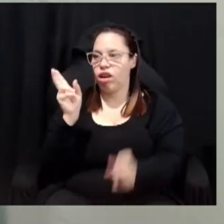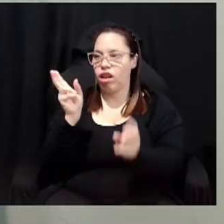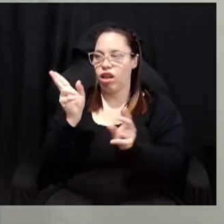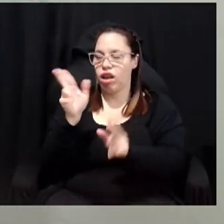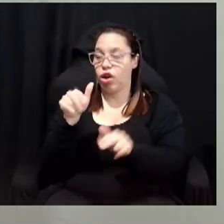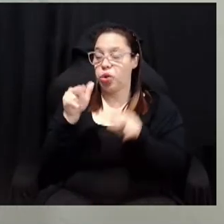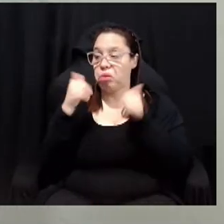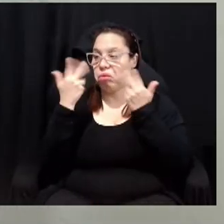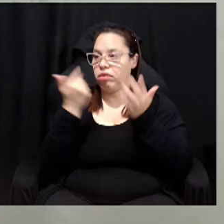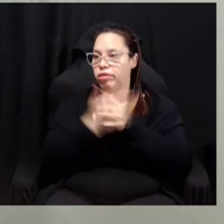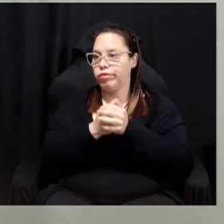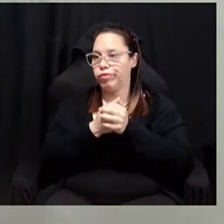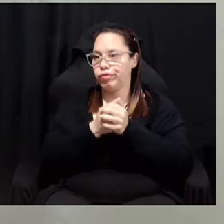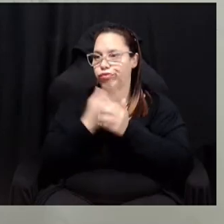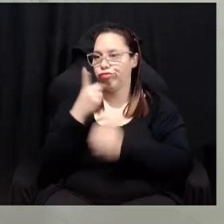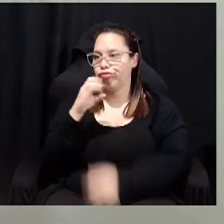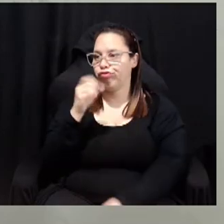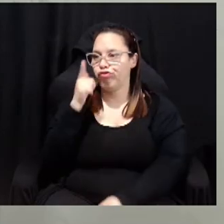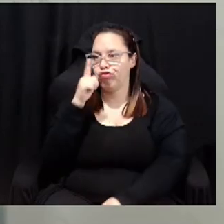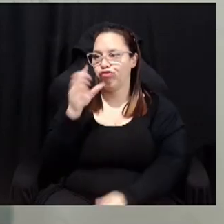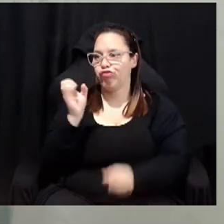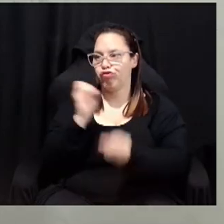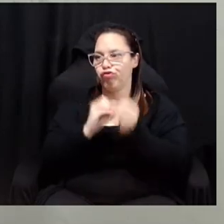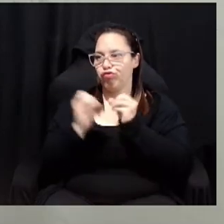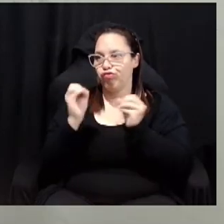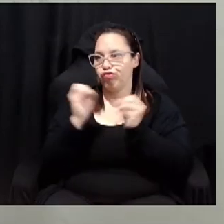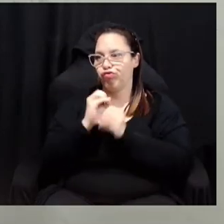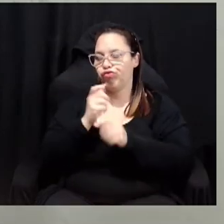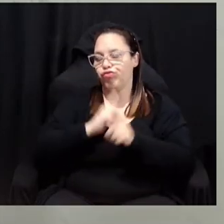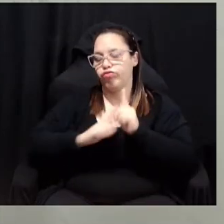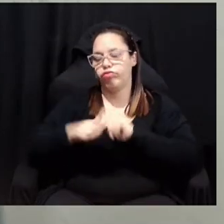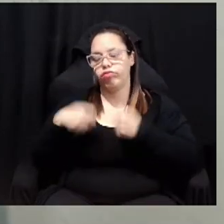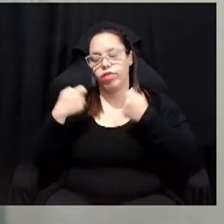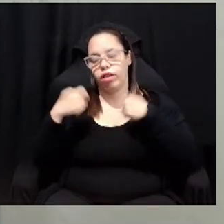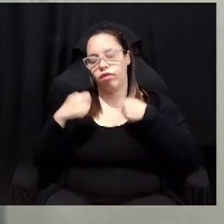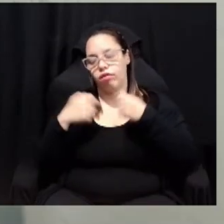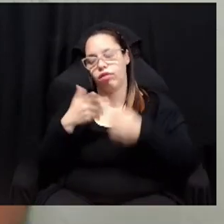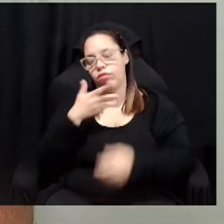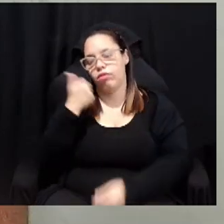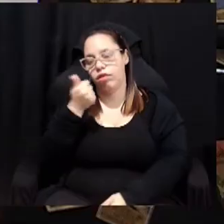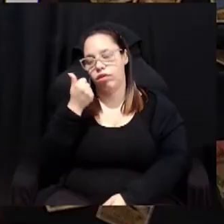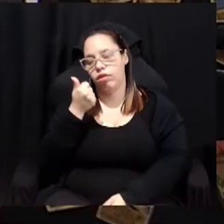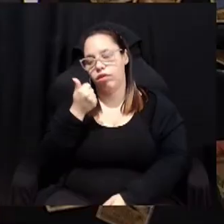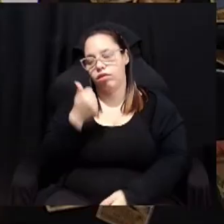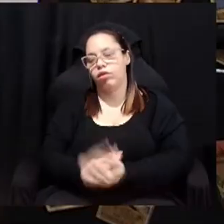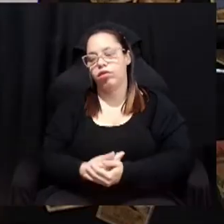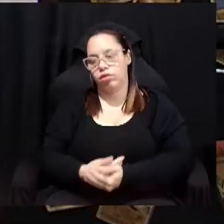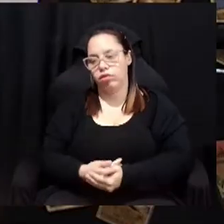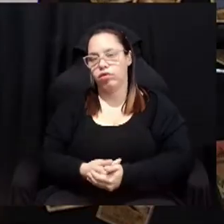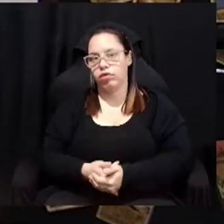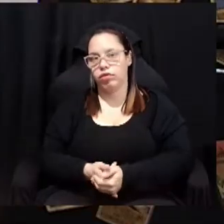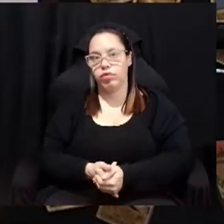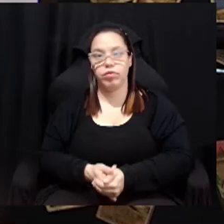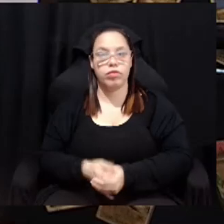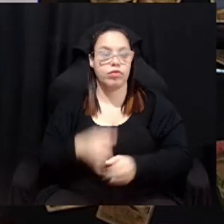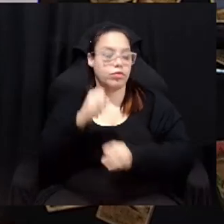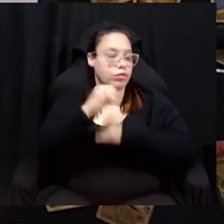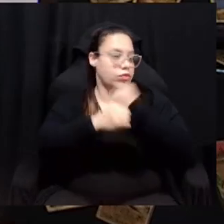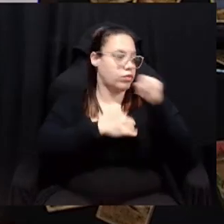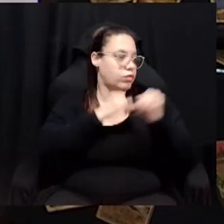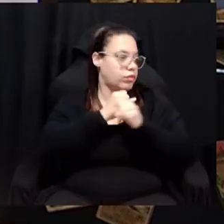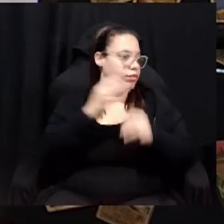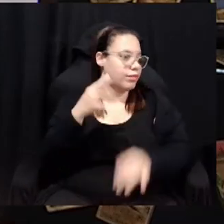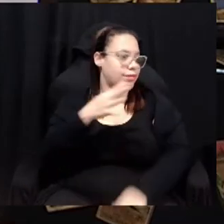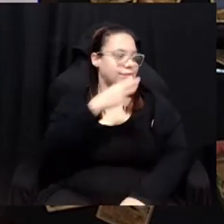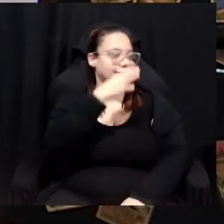10 e não conseguir fazer gestão. É melhor eu ter uma gestão muito bacana, muito bem eficiente. A internet ela me encanta porque eu